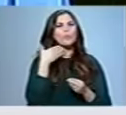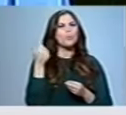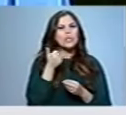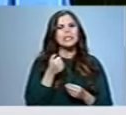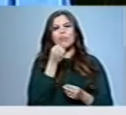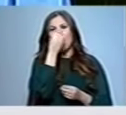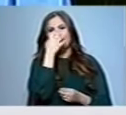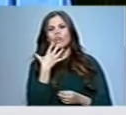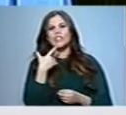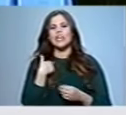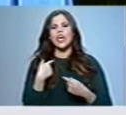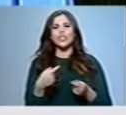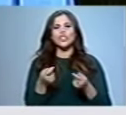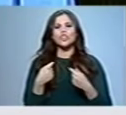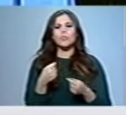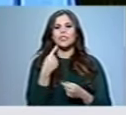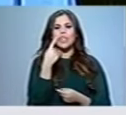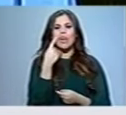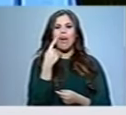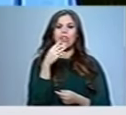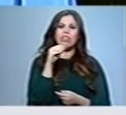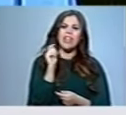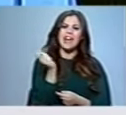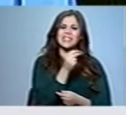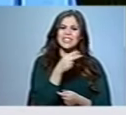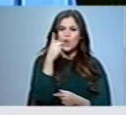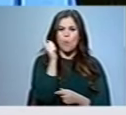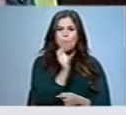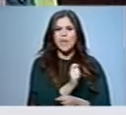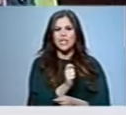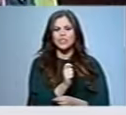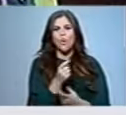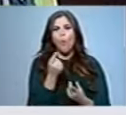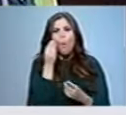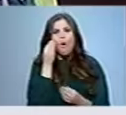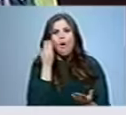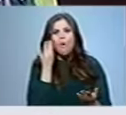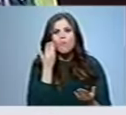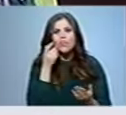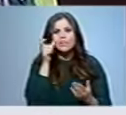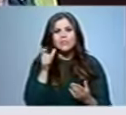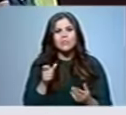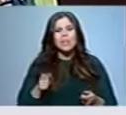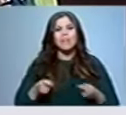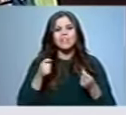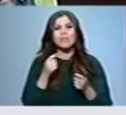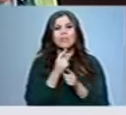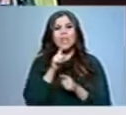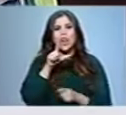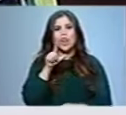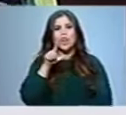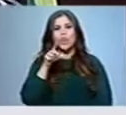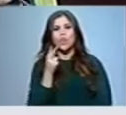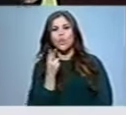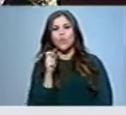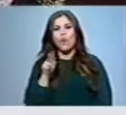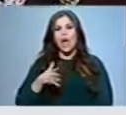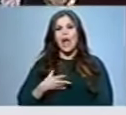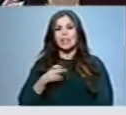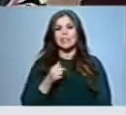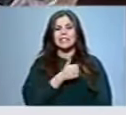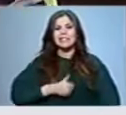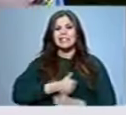Gastei 10 euros no mês em Um mês, 10 euros. Yeah, yeah. Como? Queres explicar? Assim, não é que Luanda é uma das cidades mais caras do mundo. Pois, exatamente. É